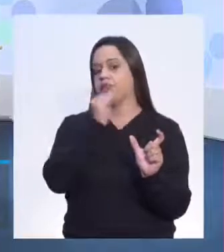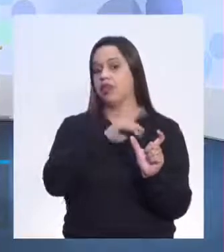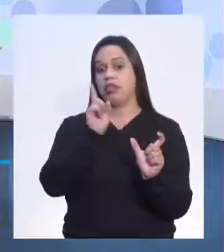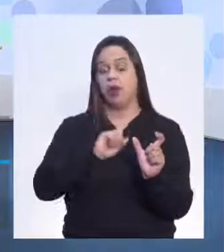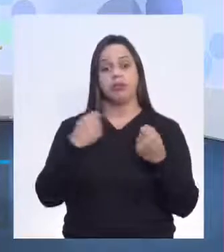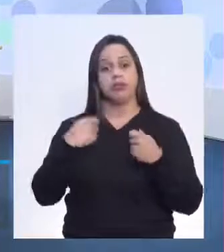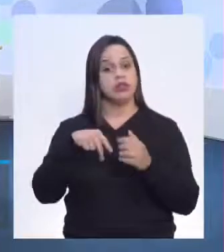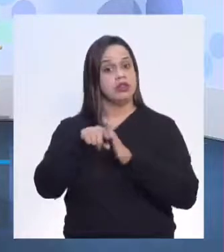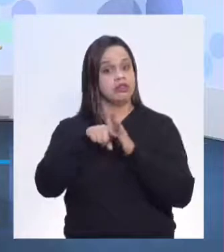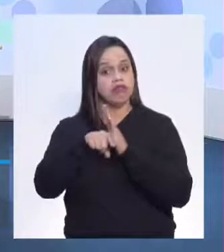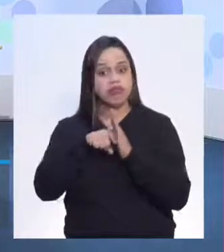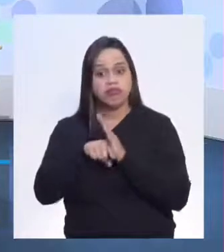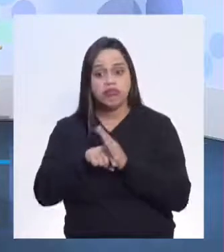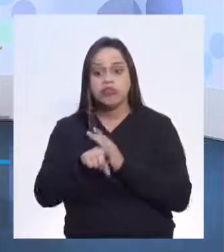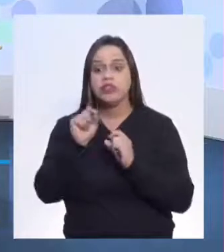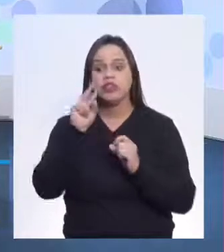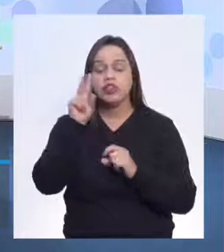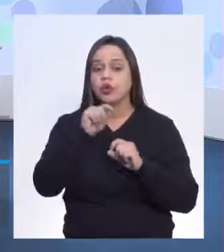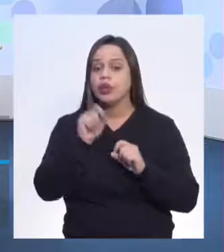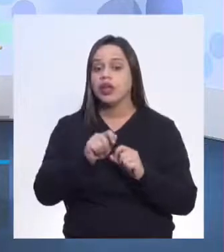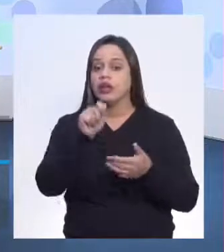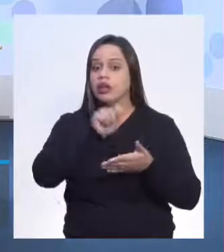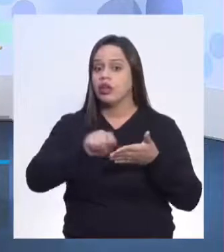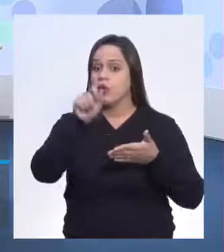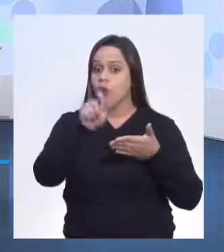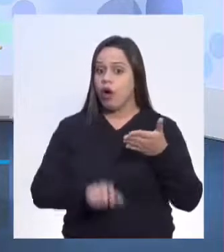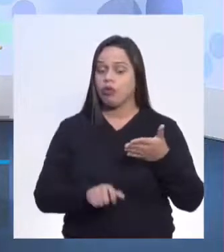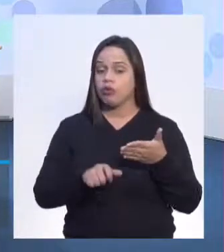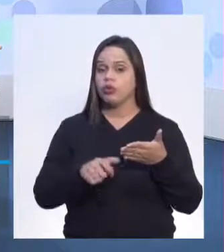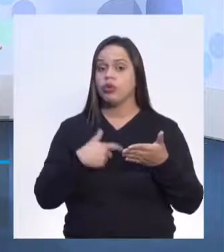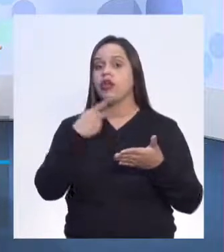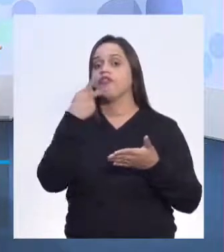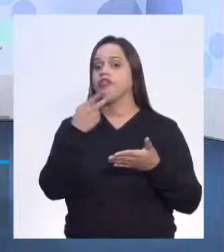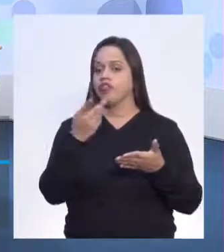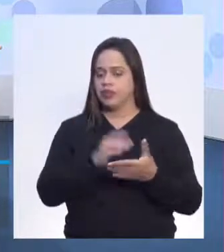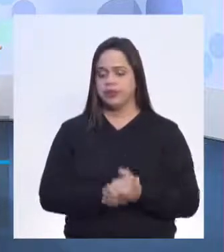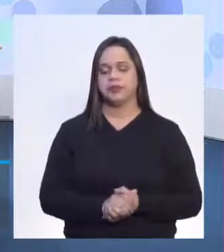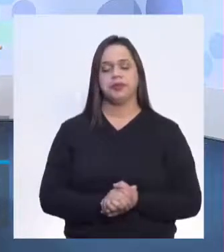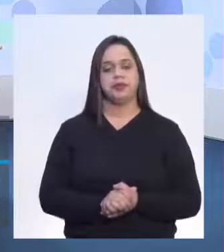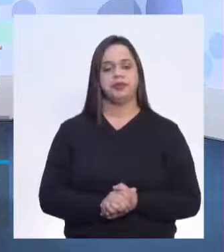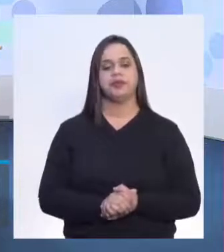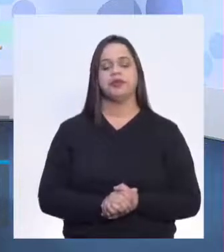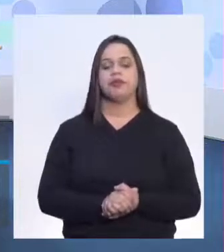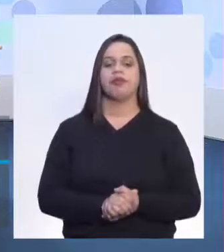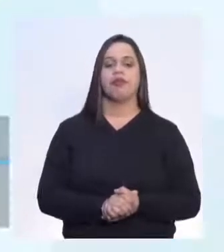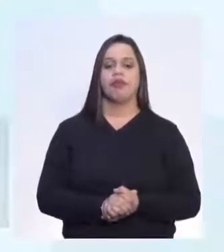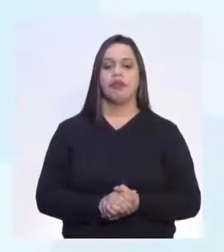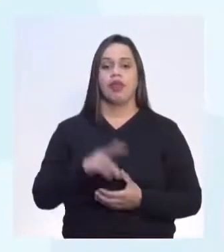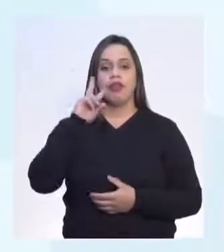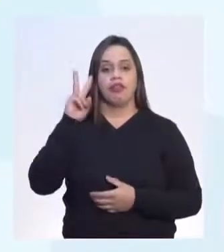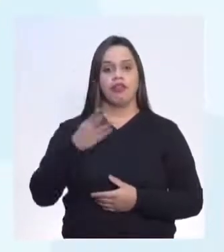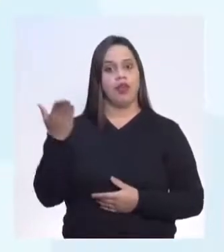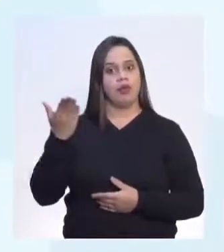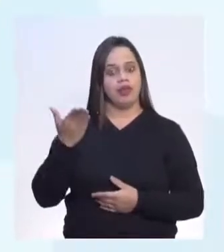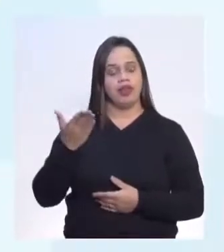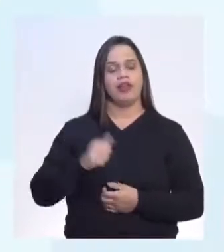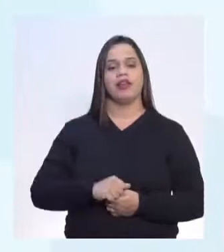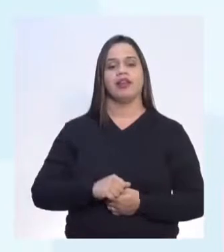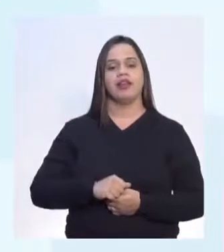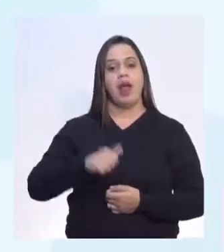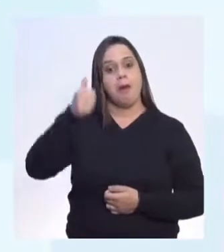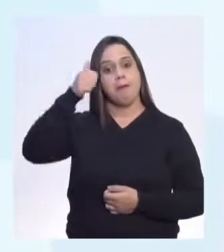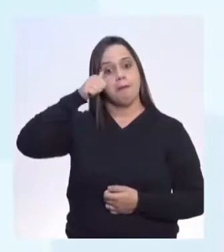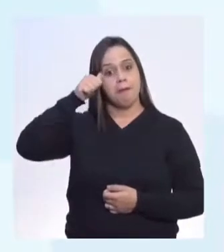buscar a que o autor se refere. E aí sim, olha lá na tela, a resposta é justamente essa: Pedrinho,